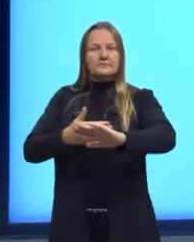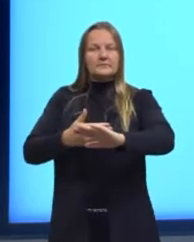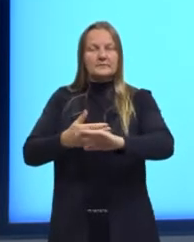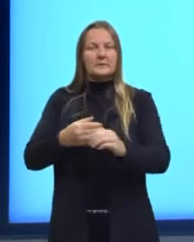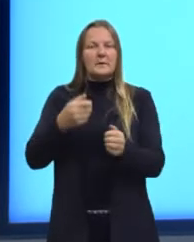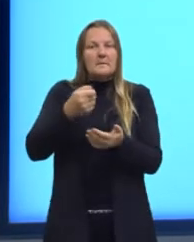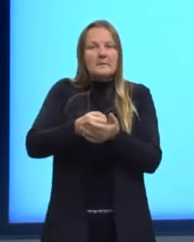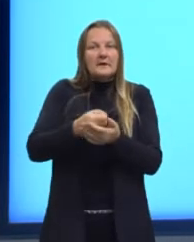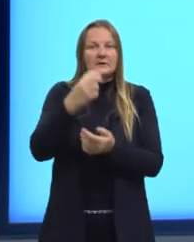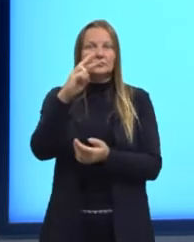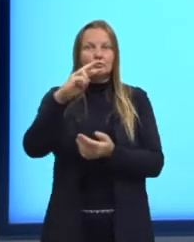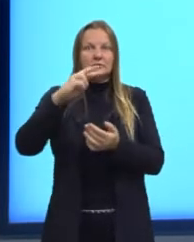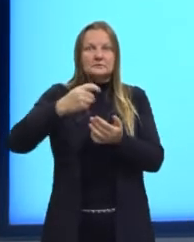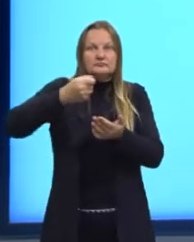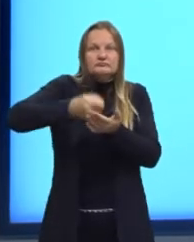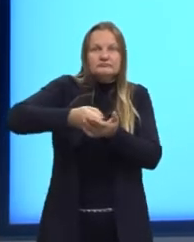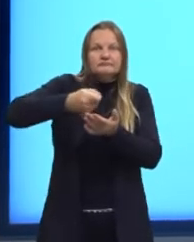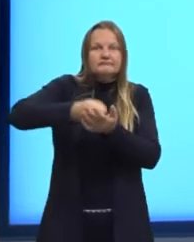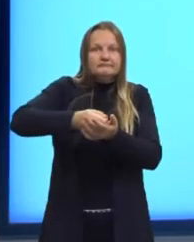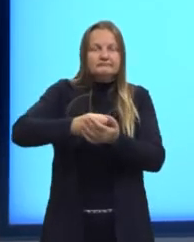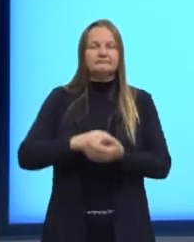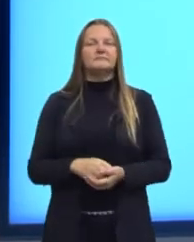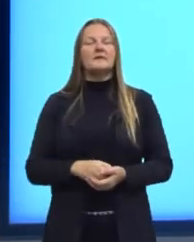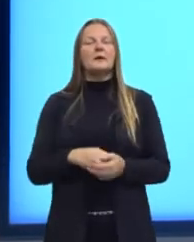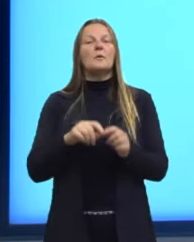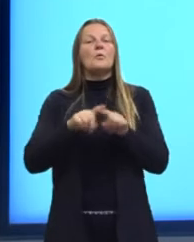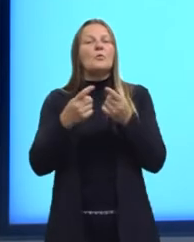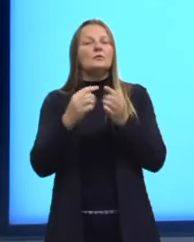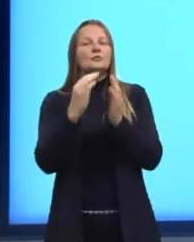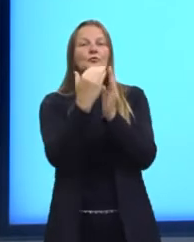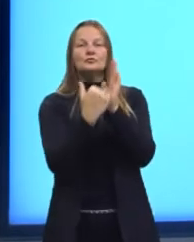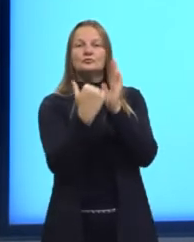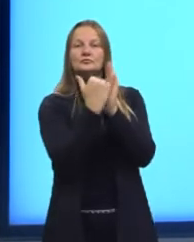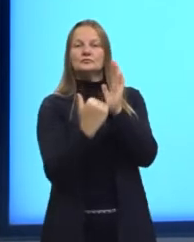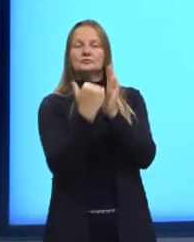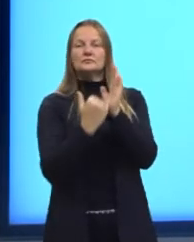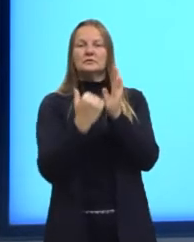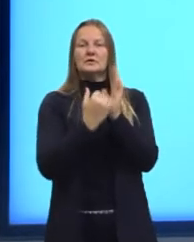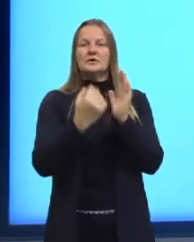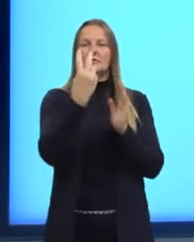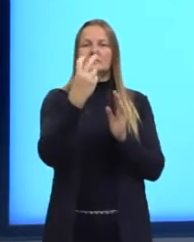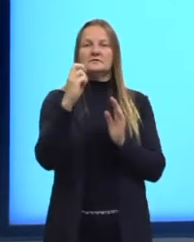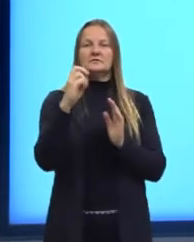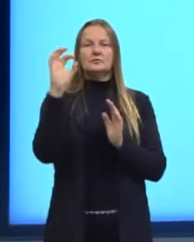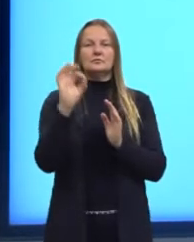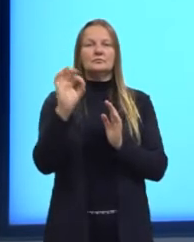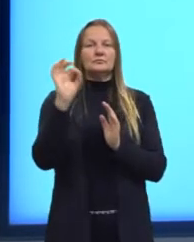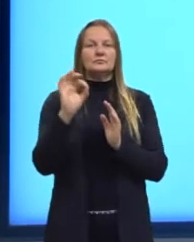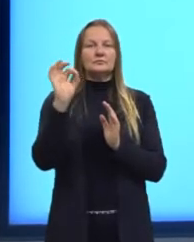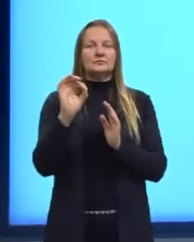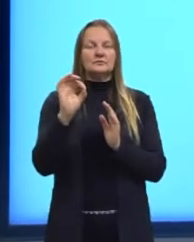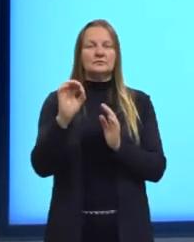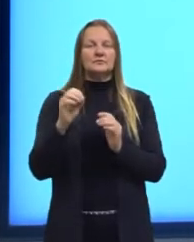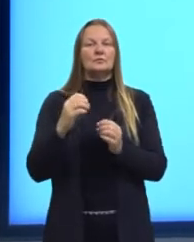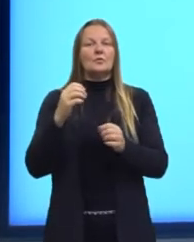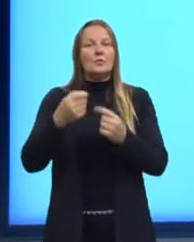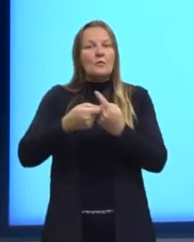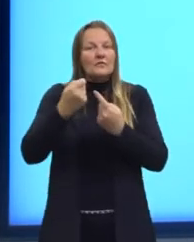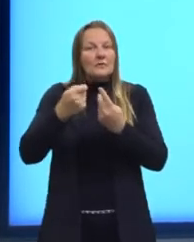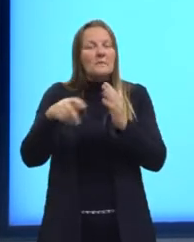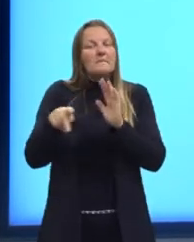outra parcela desde que o desconto Seja superior a 25% do valor da